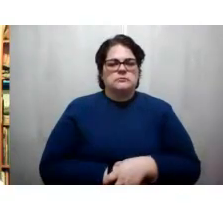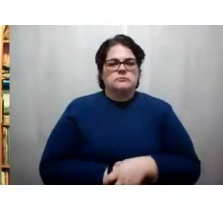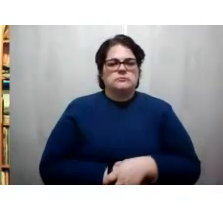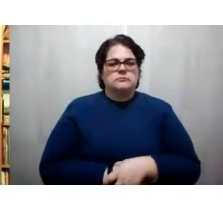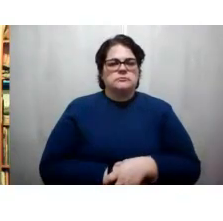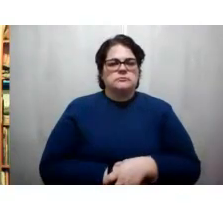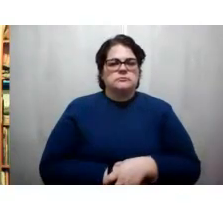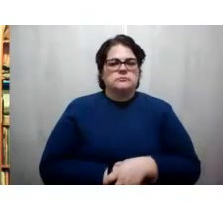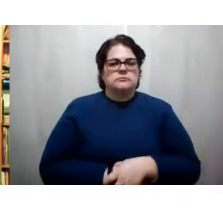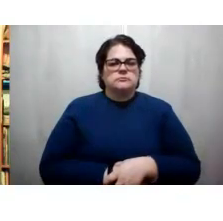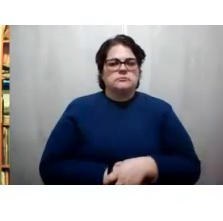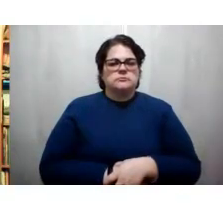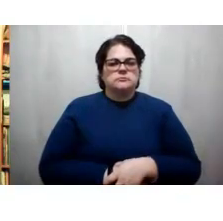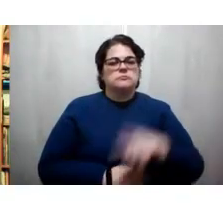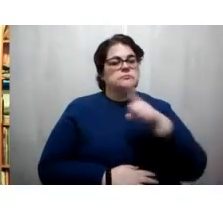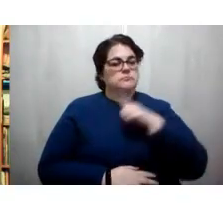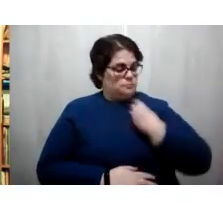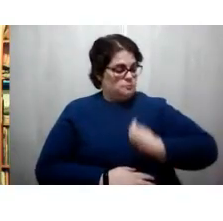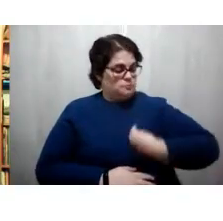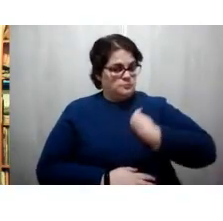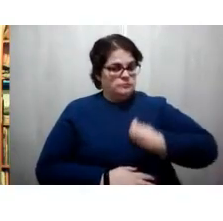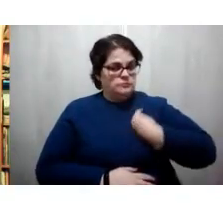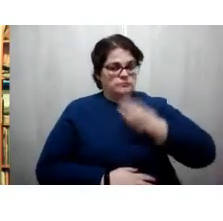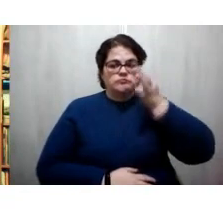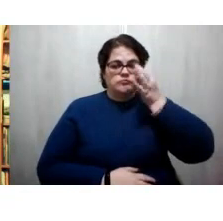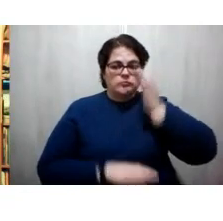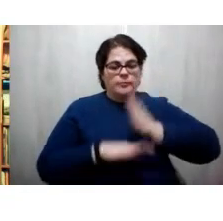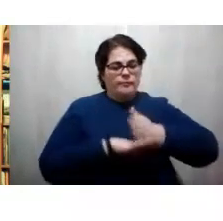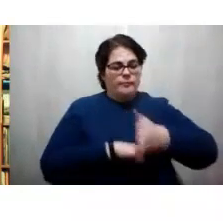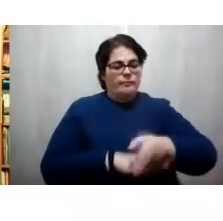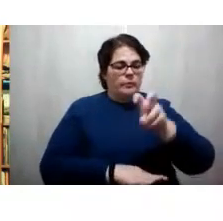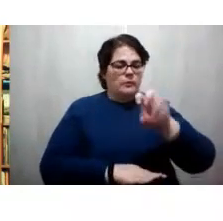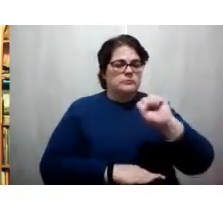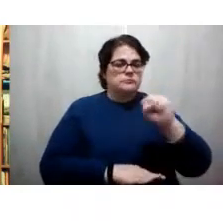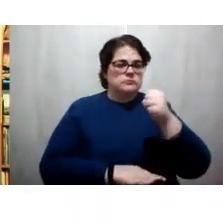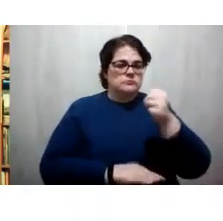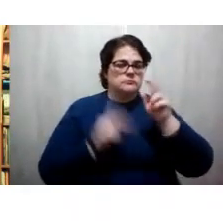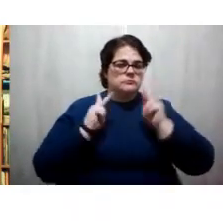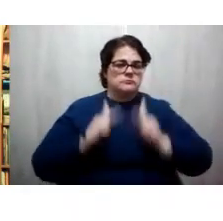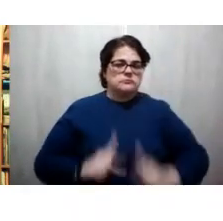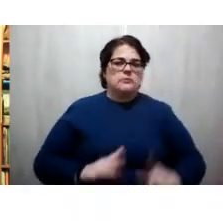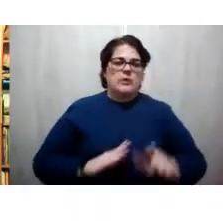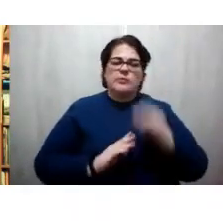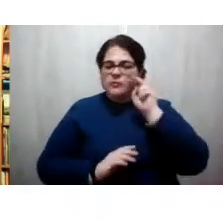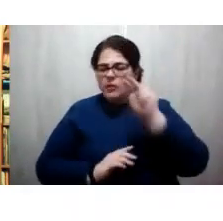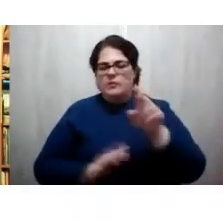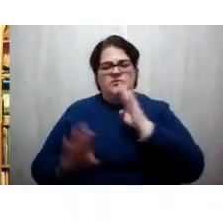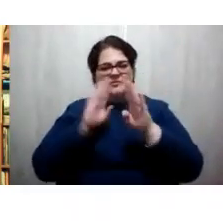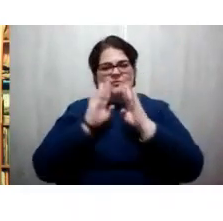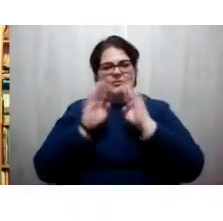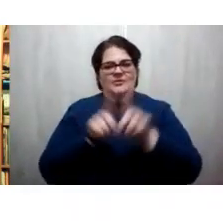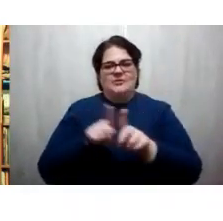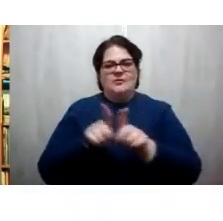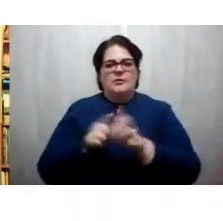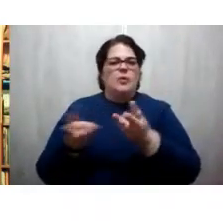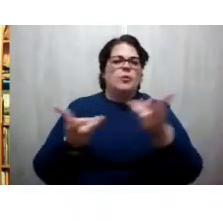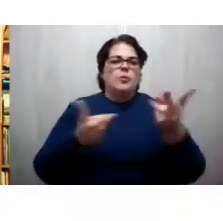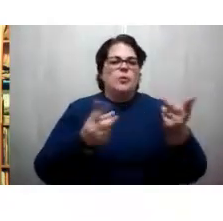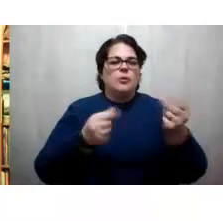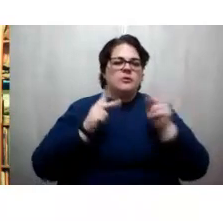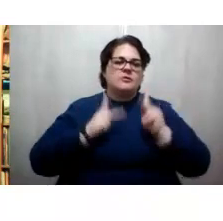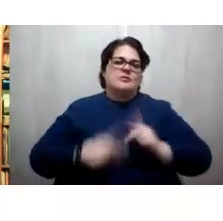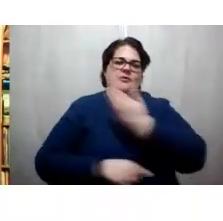Estamos com 58 usuários aqui na plataforma e depois vou ver no Facebook também a presença dos amigos